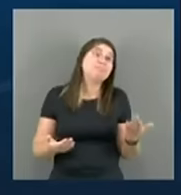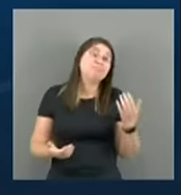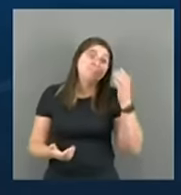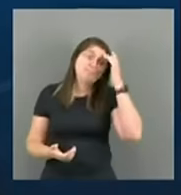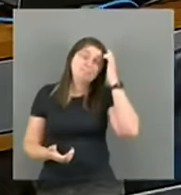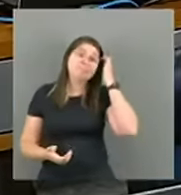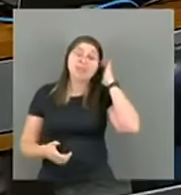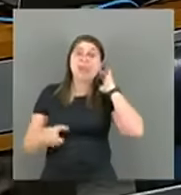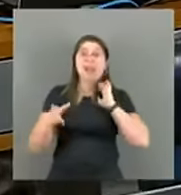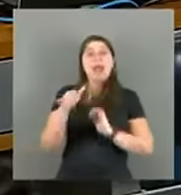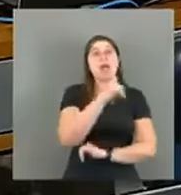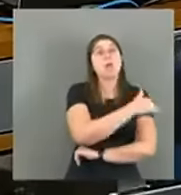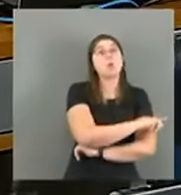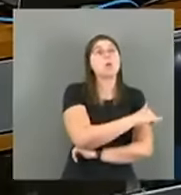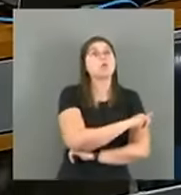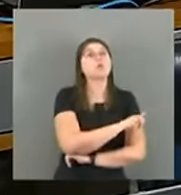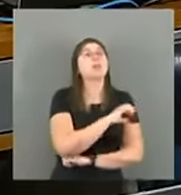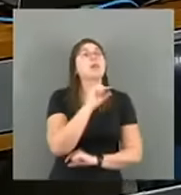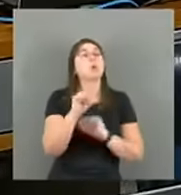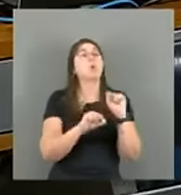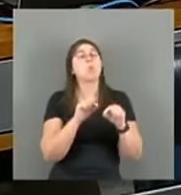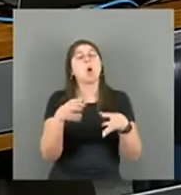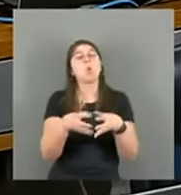Do Rio de Janeiro, quais foram os clubes?